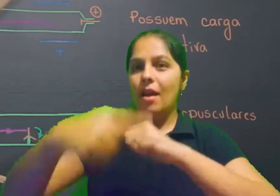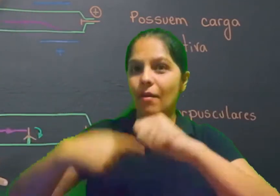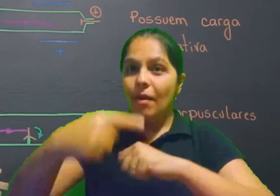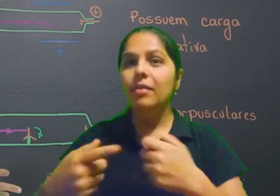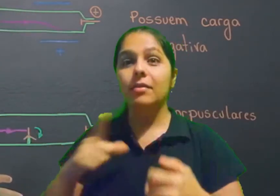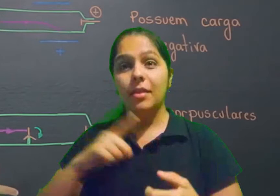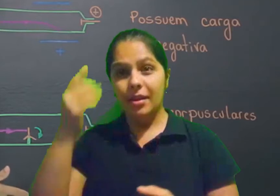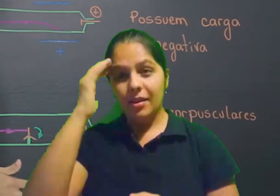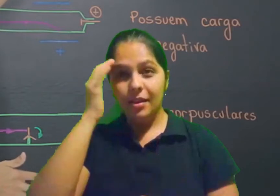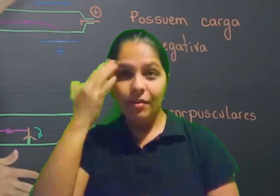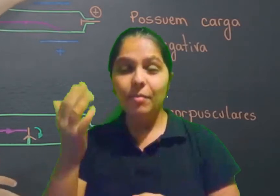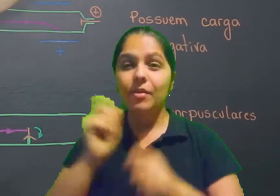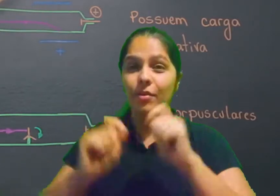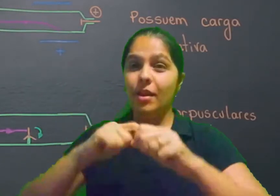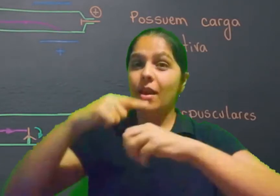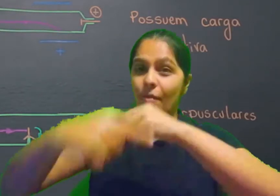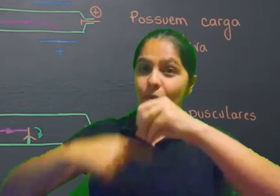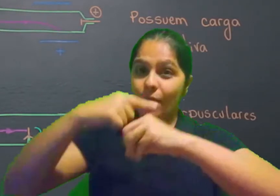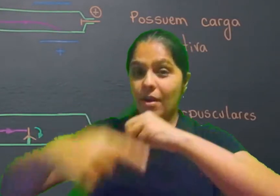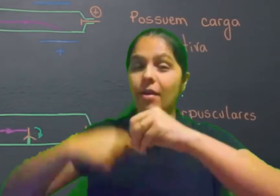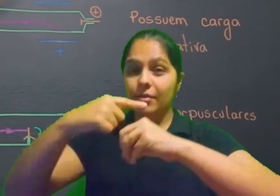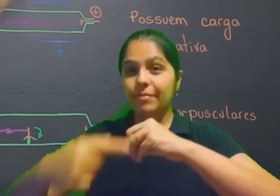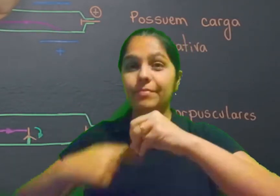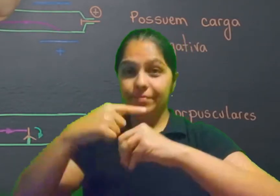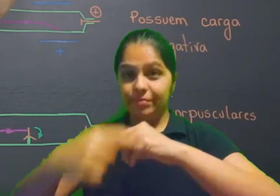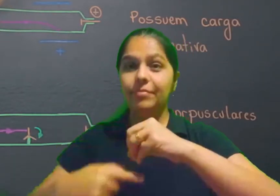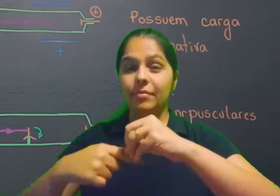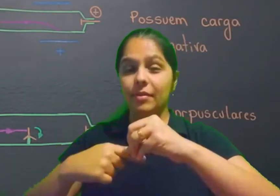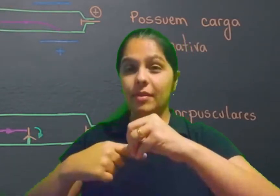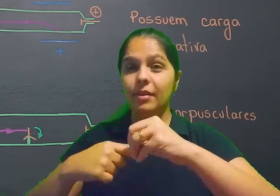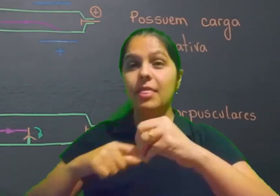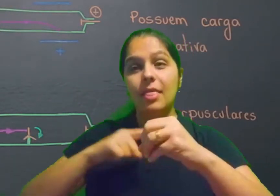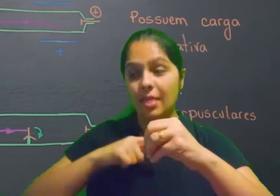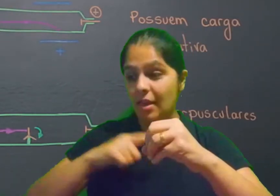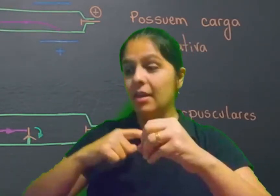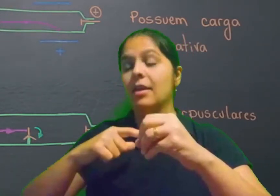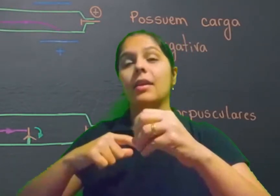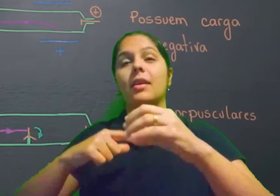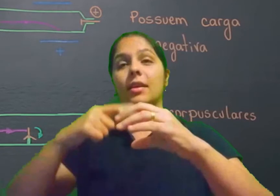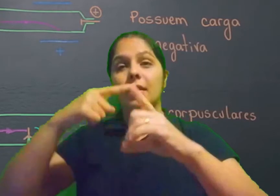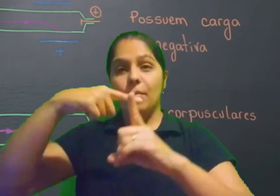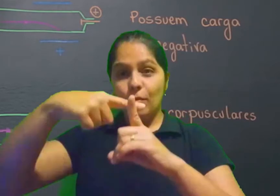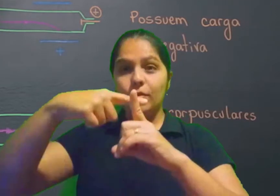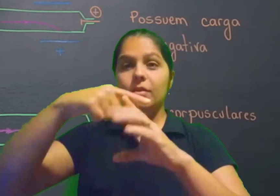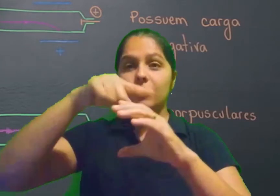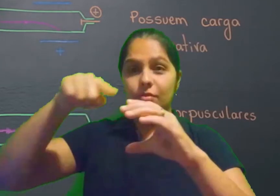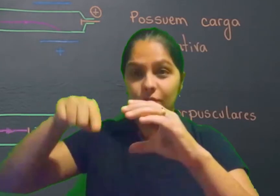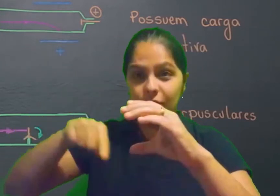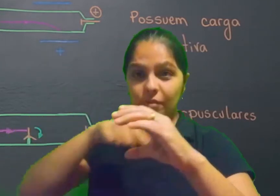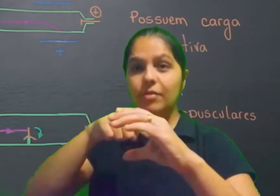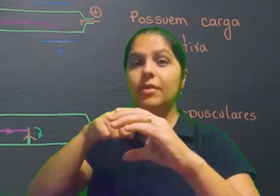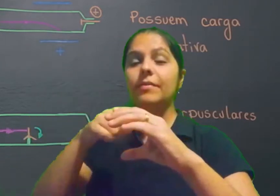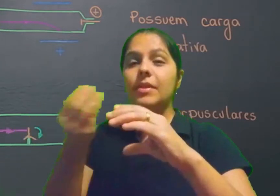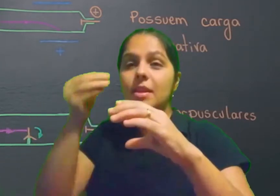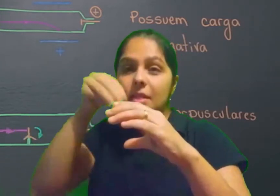tem a ideia de que o átomo é uma esfera, só que é uma esfera de carga positiva, e dentro dessa esfera com carga positiva